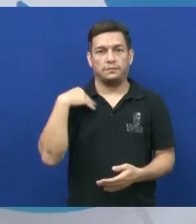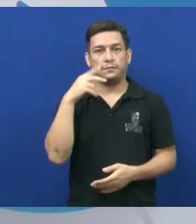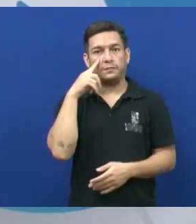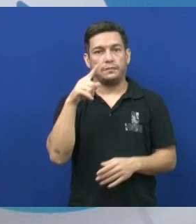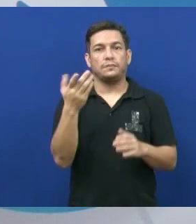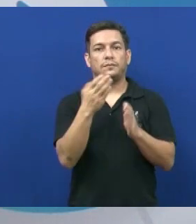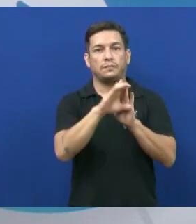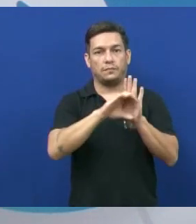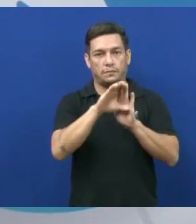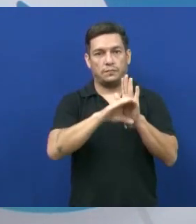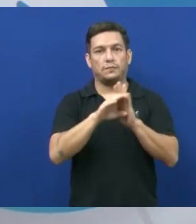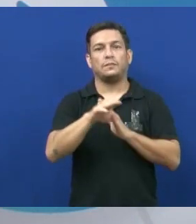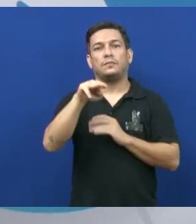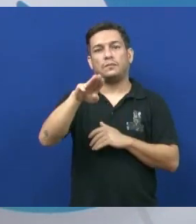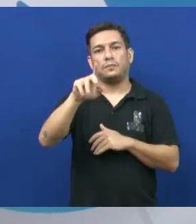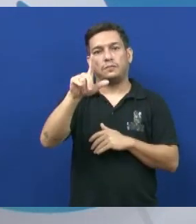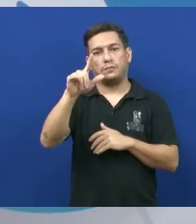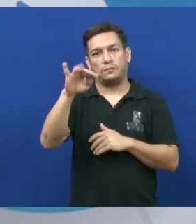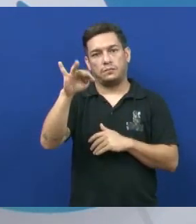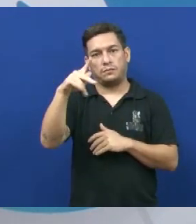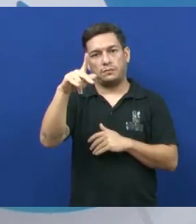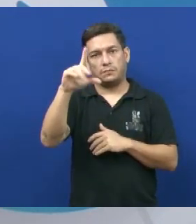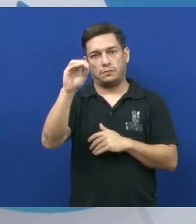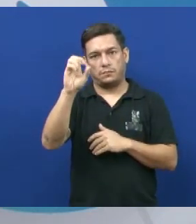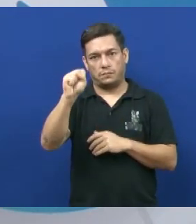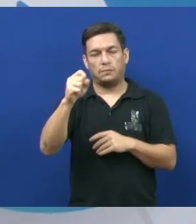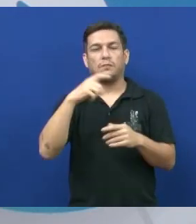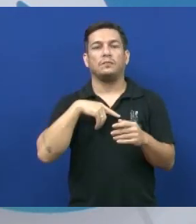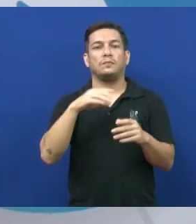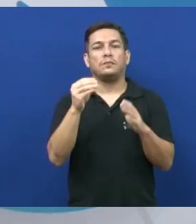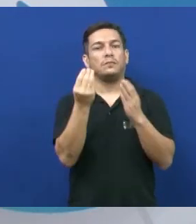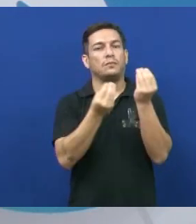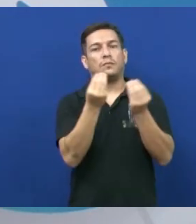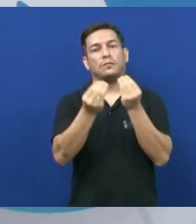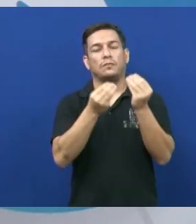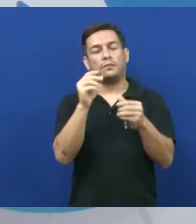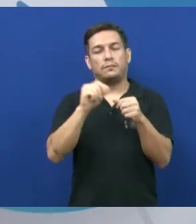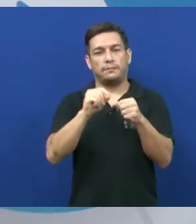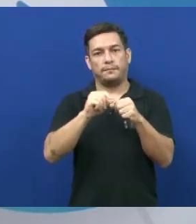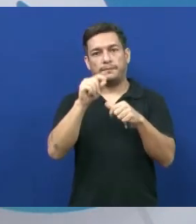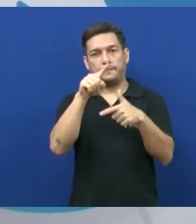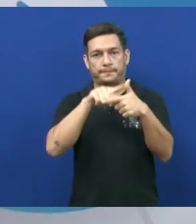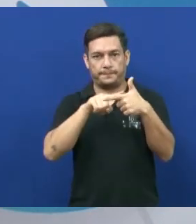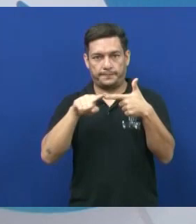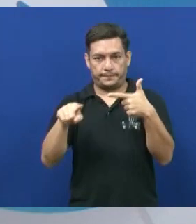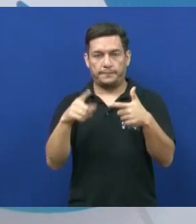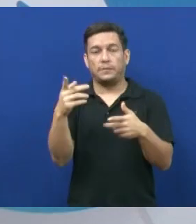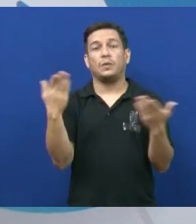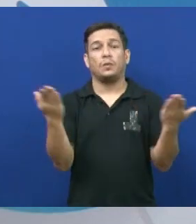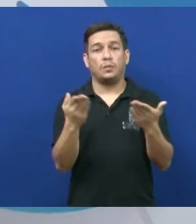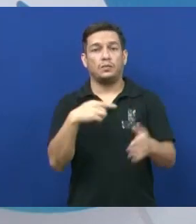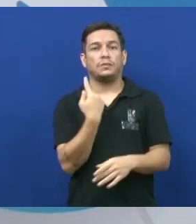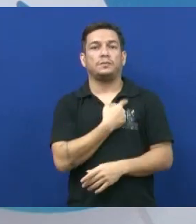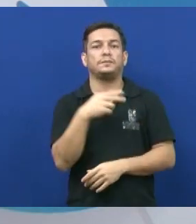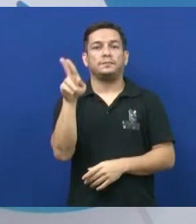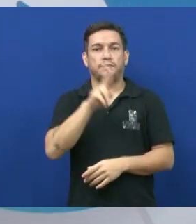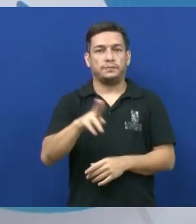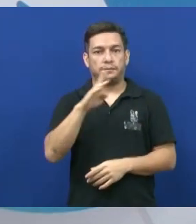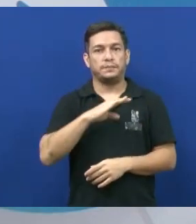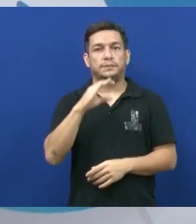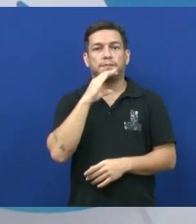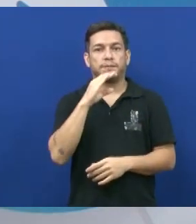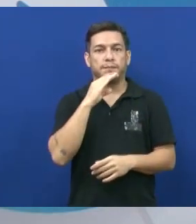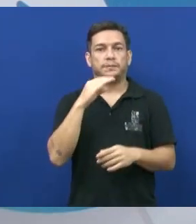alguns conceitos de múltiplos, divisores, critérios de divisibilidade. Hoje, nós vamos utilizar esses conhecimentos para